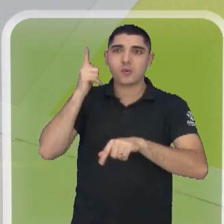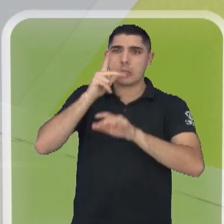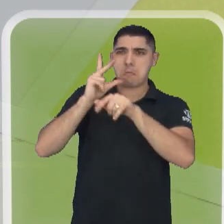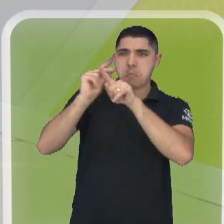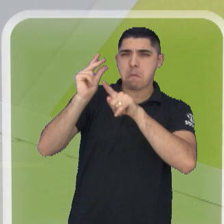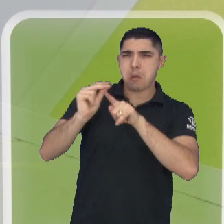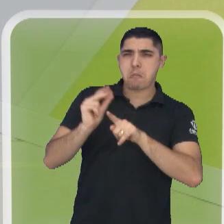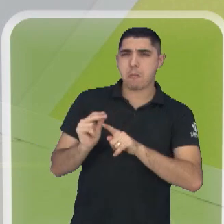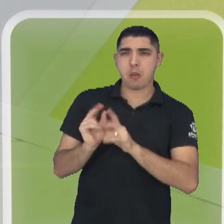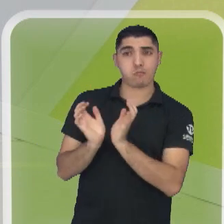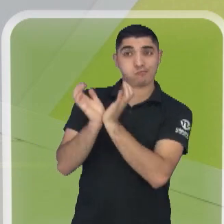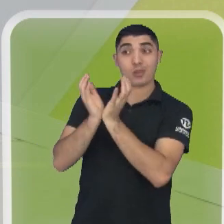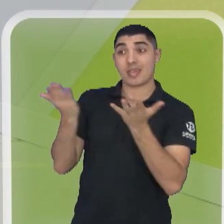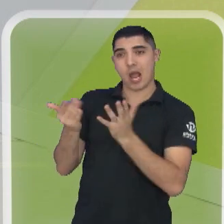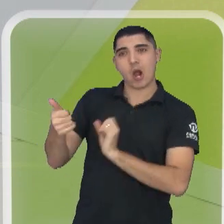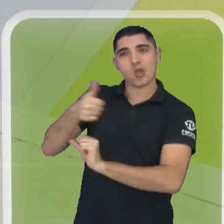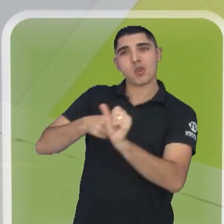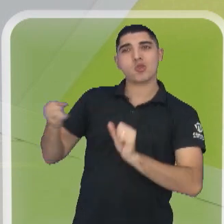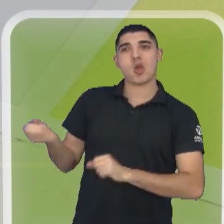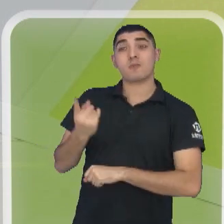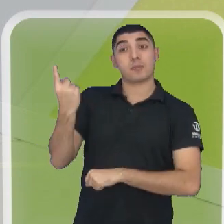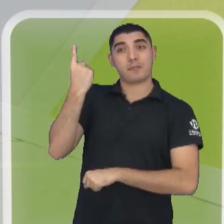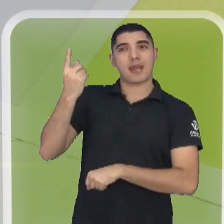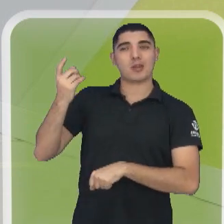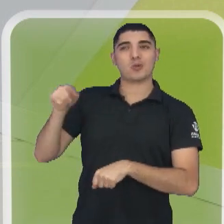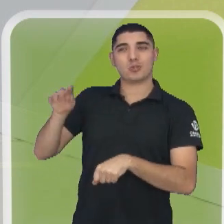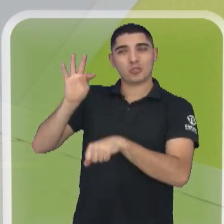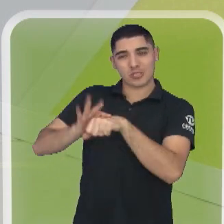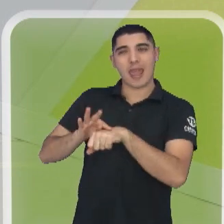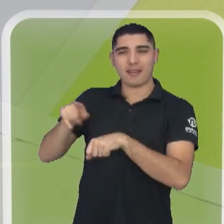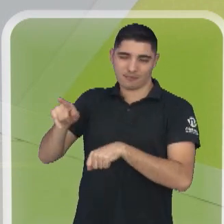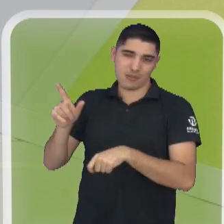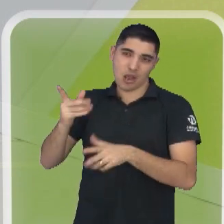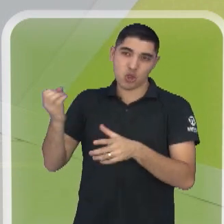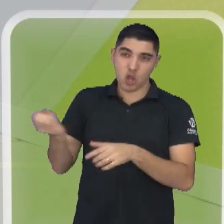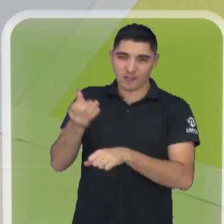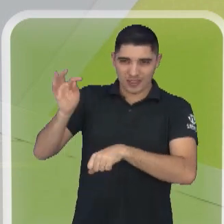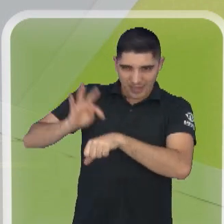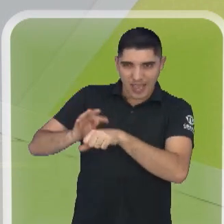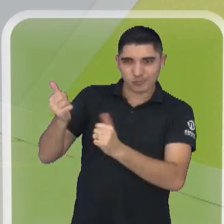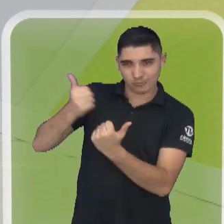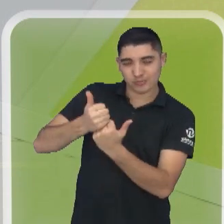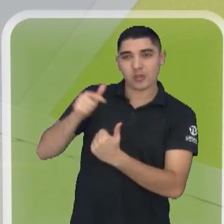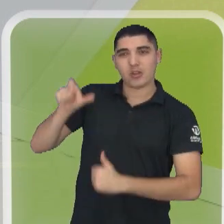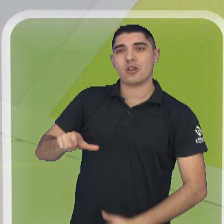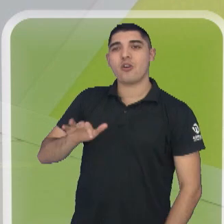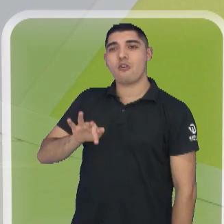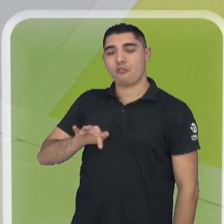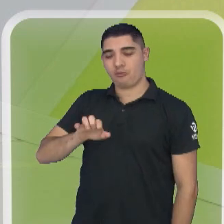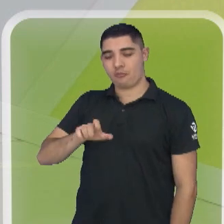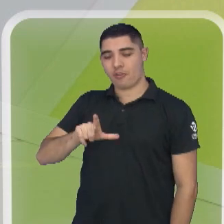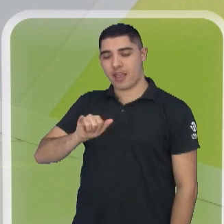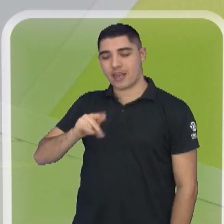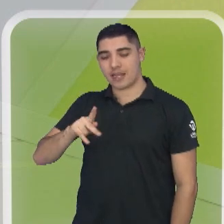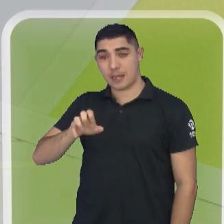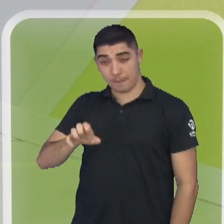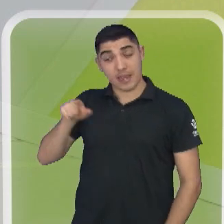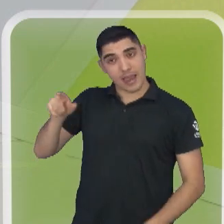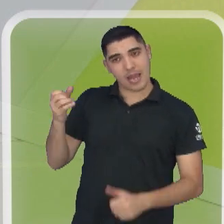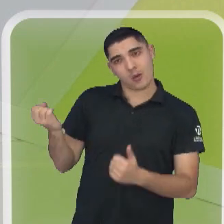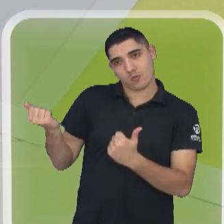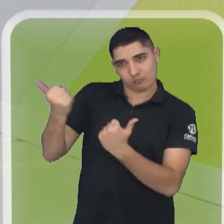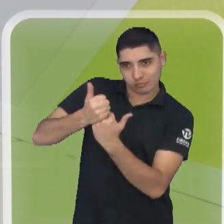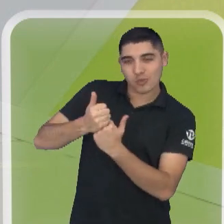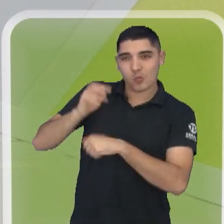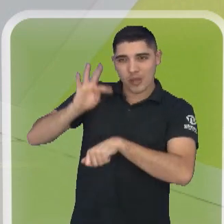como treinador conseguiu seu primeiro título. Aliás, ganhou tudo também, o que podia, o Felipe, atual técnico do Cruzeiro, e o São José está